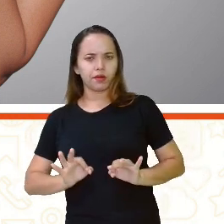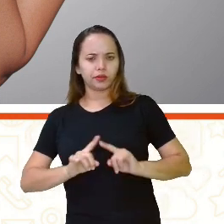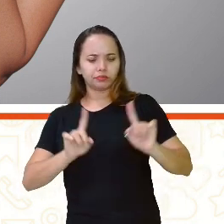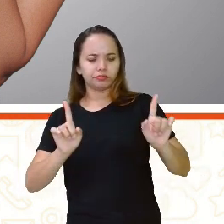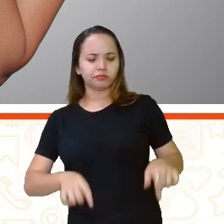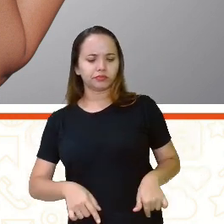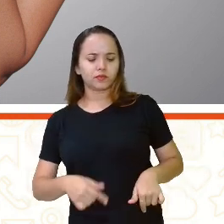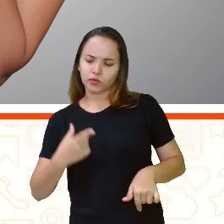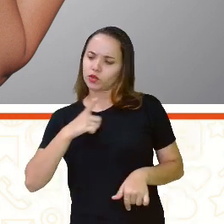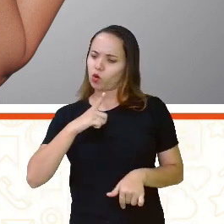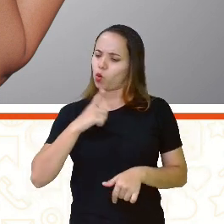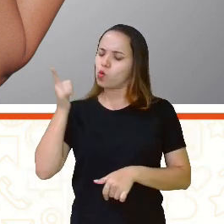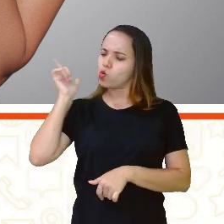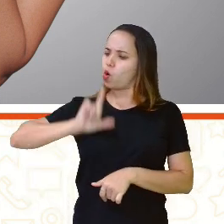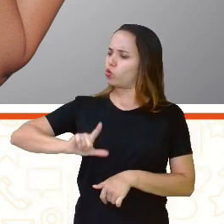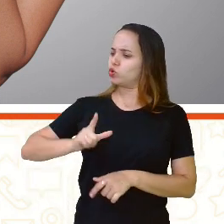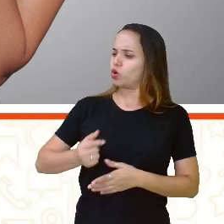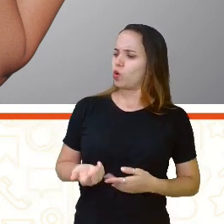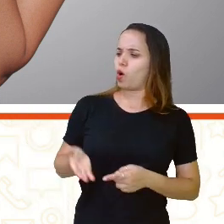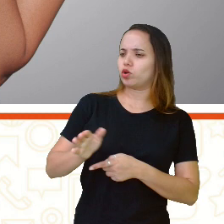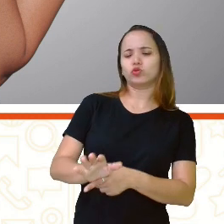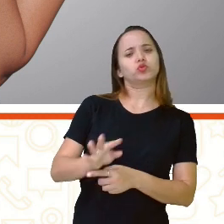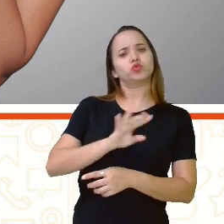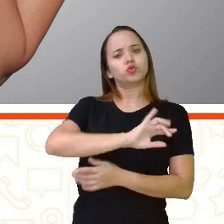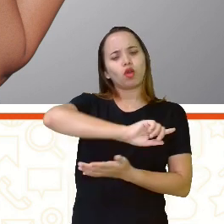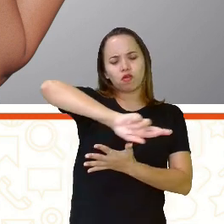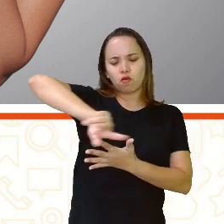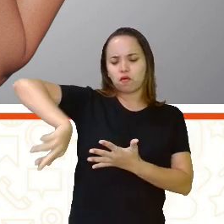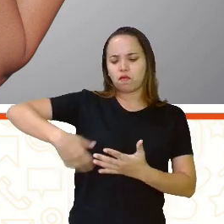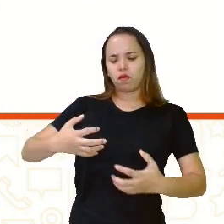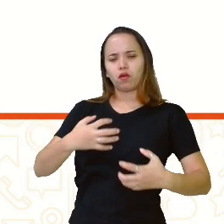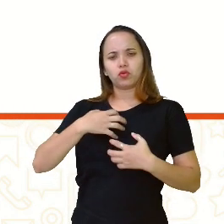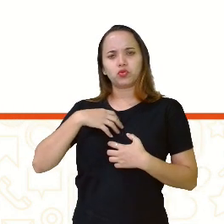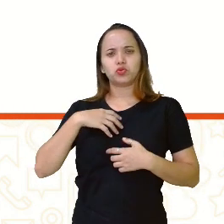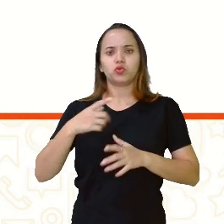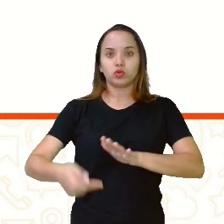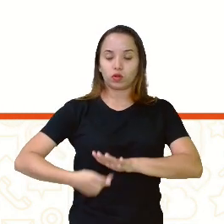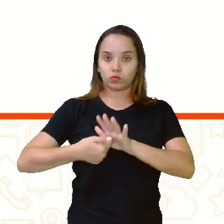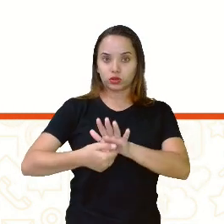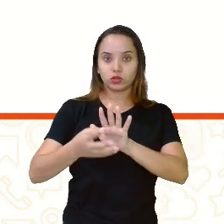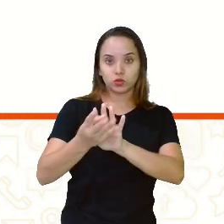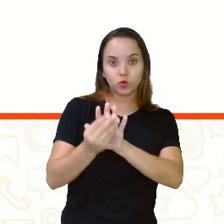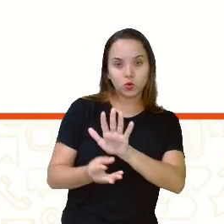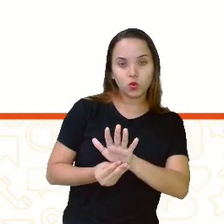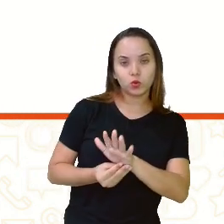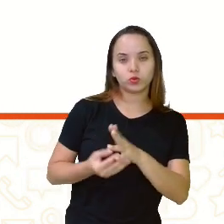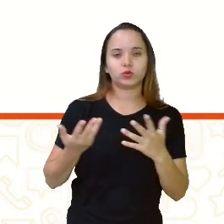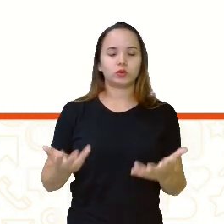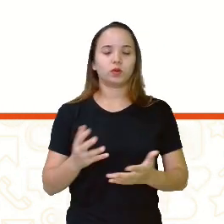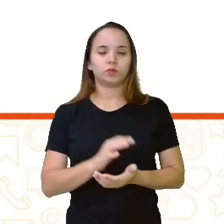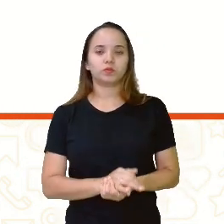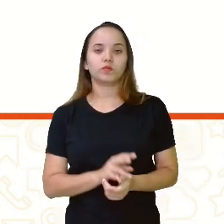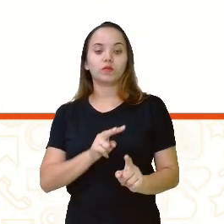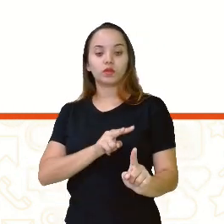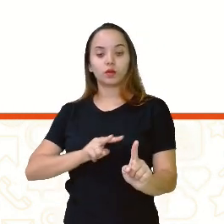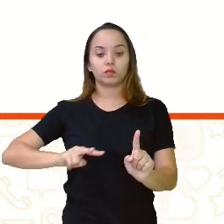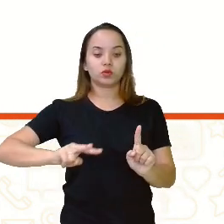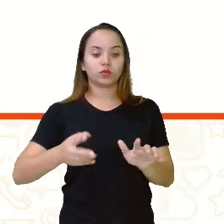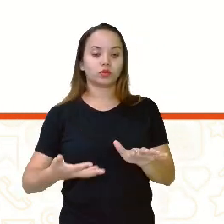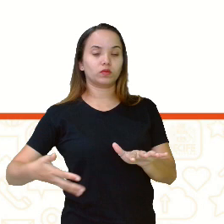diversas possibilidades de apresentação de um conteúdo? A perspectiva